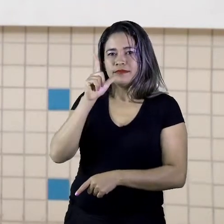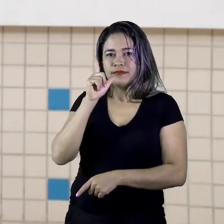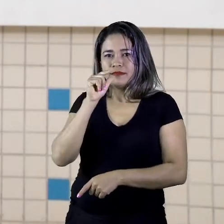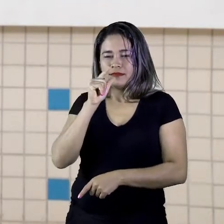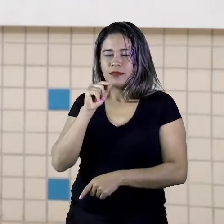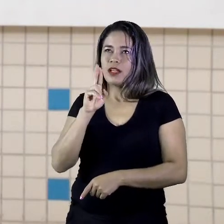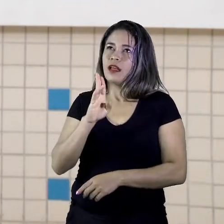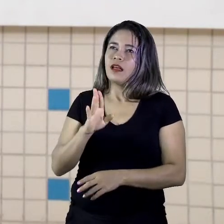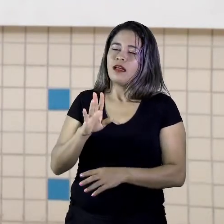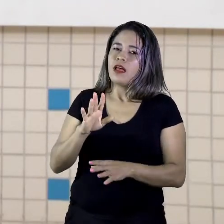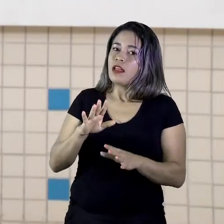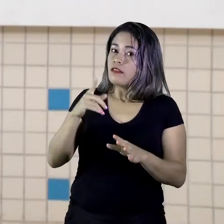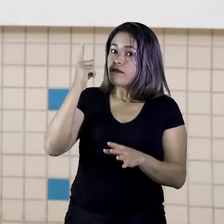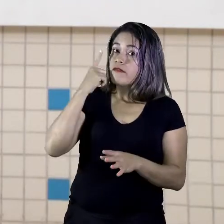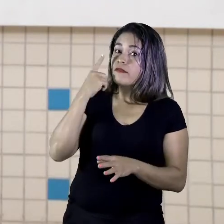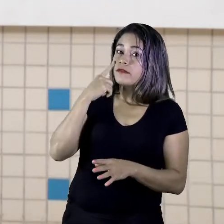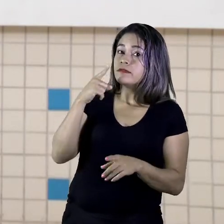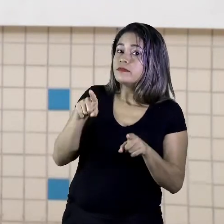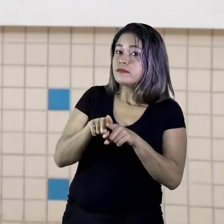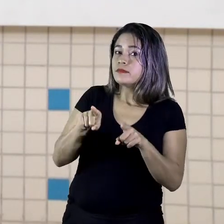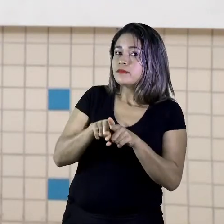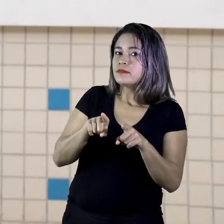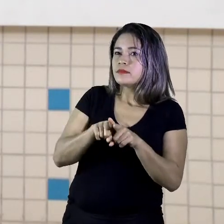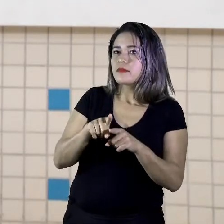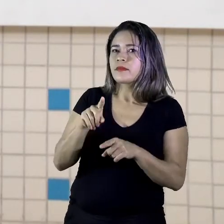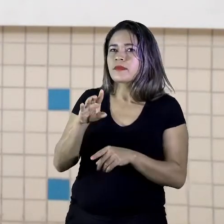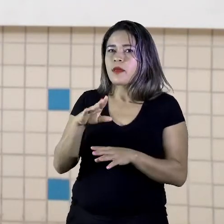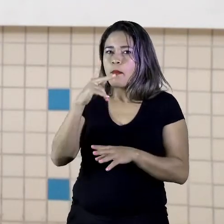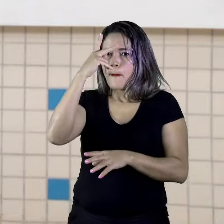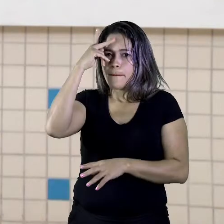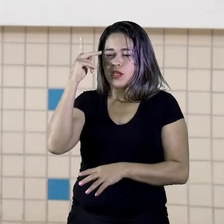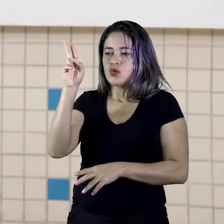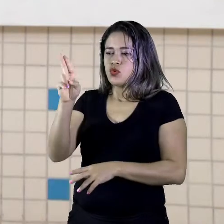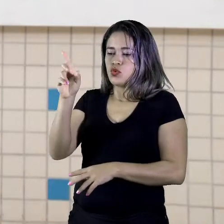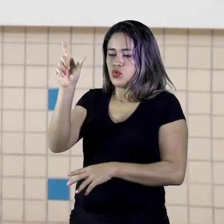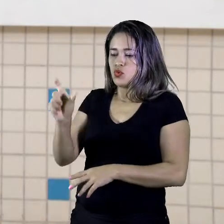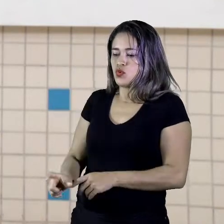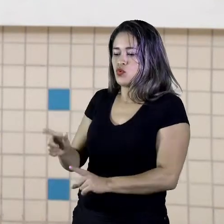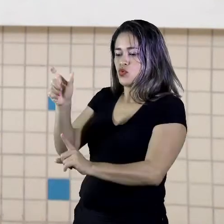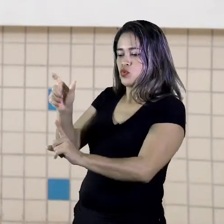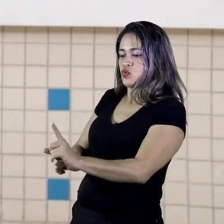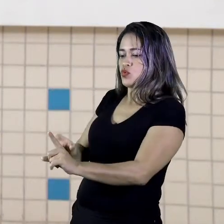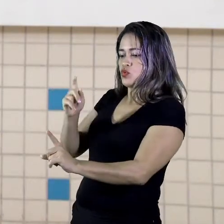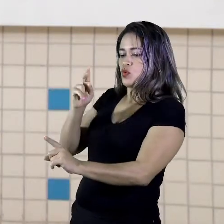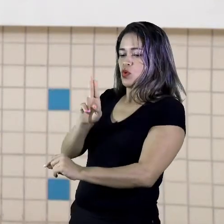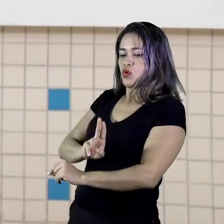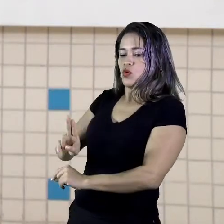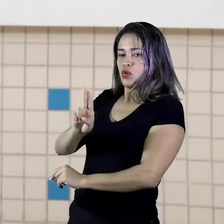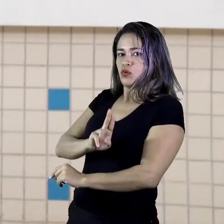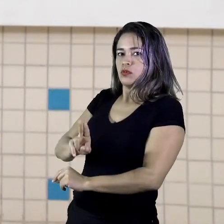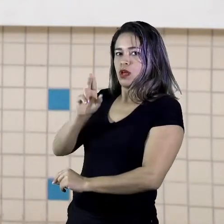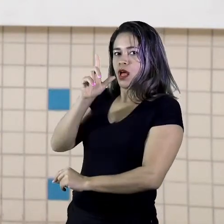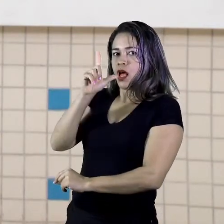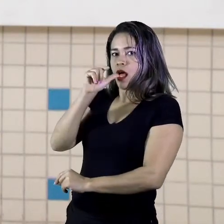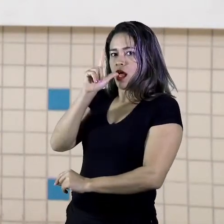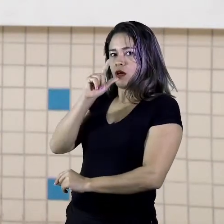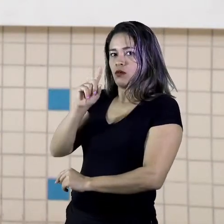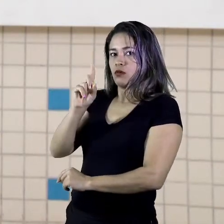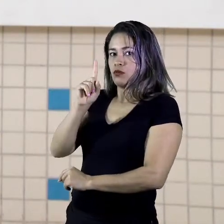por pessoa é em torno de 50 litros, né, por dia e que aqui no Brasil nós